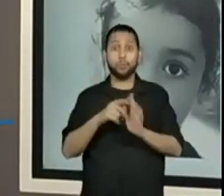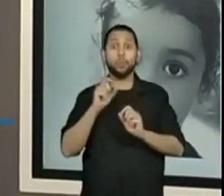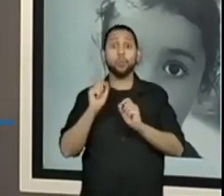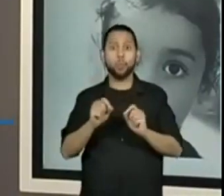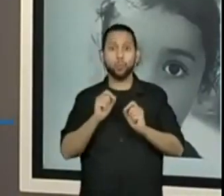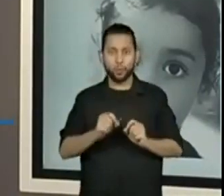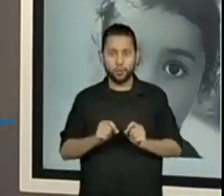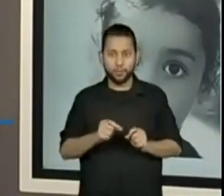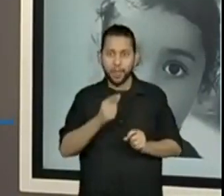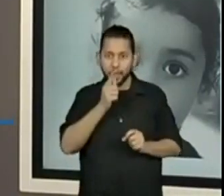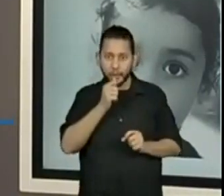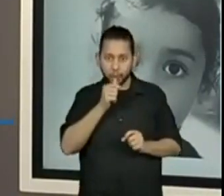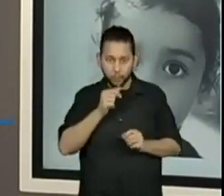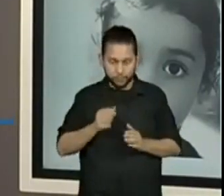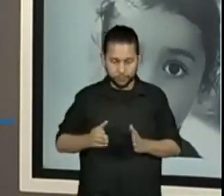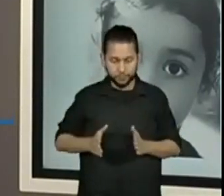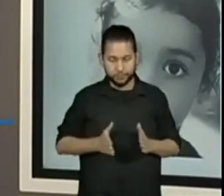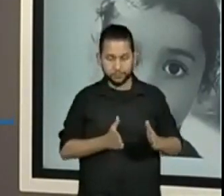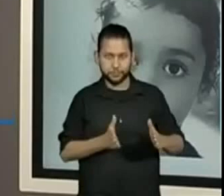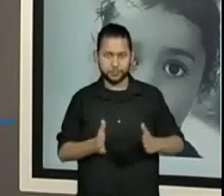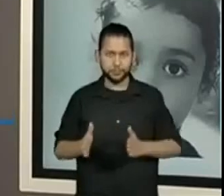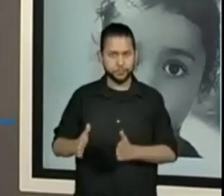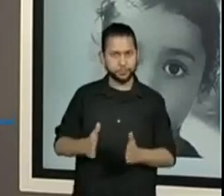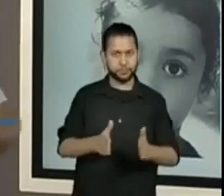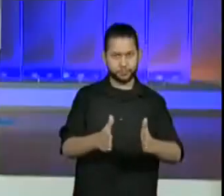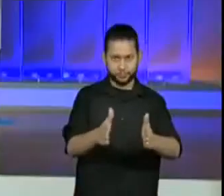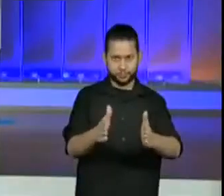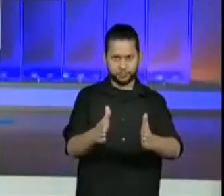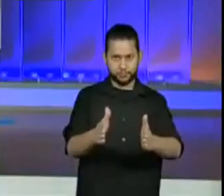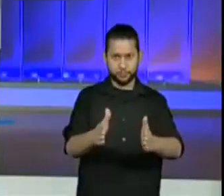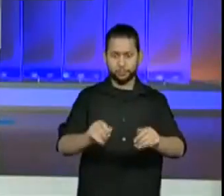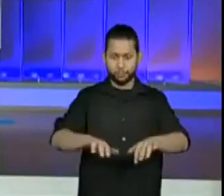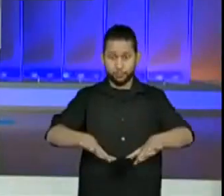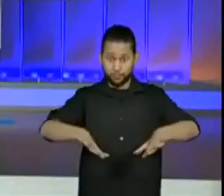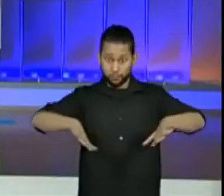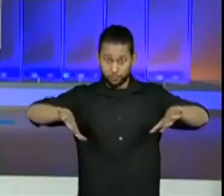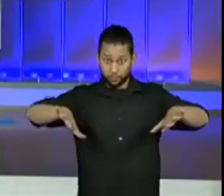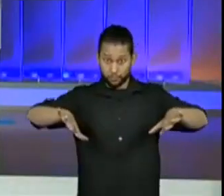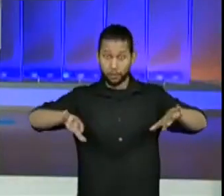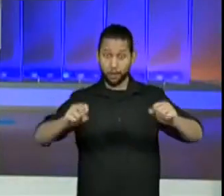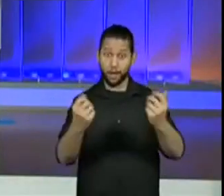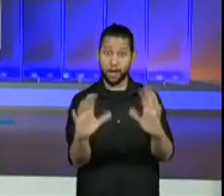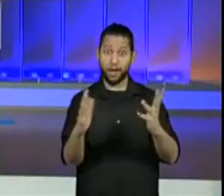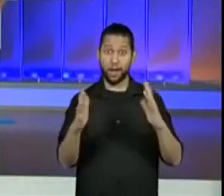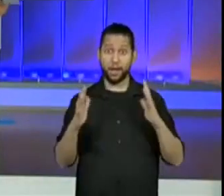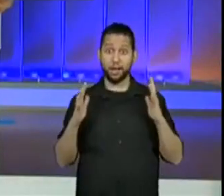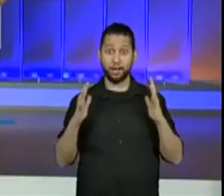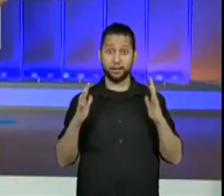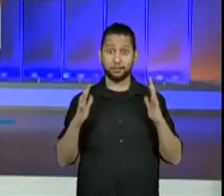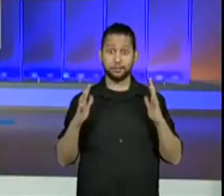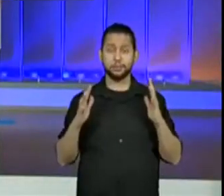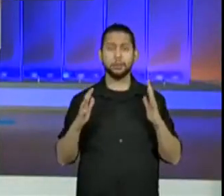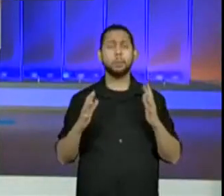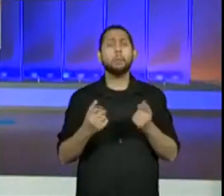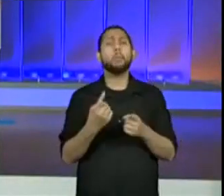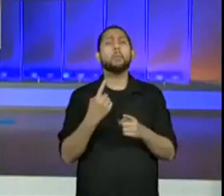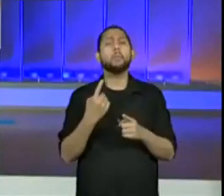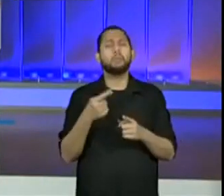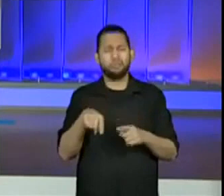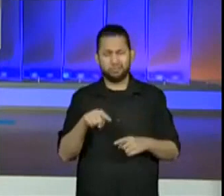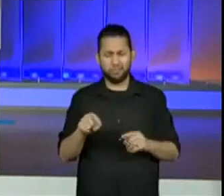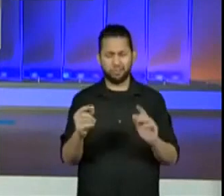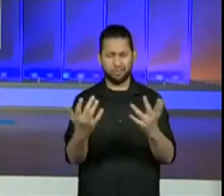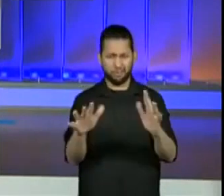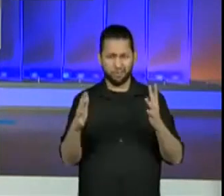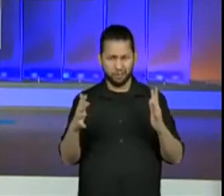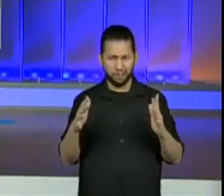dos cílios nas margens dos rios. E o que esses cílios estão fazendo ali, uma mata ciliar na beira do rio? É o que